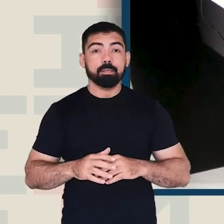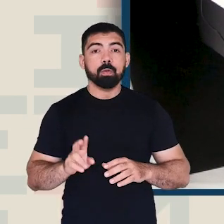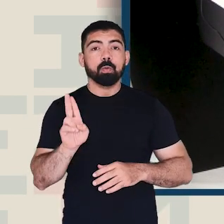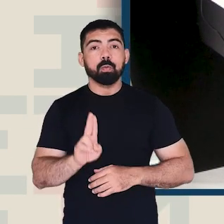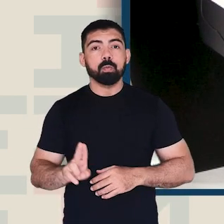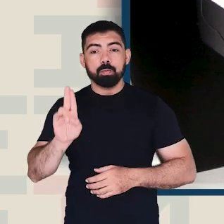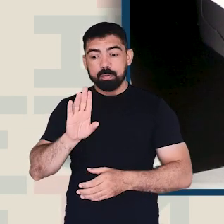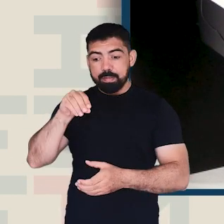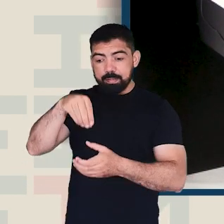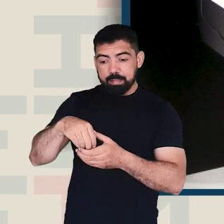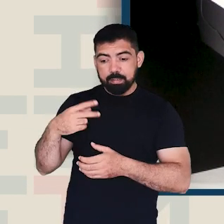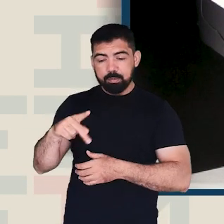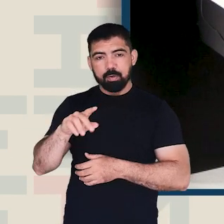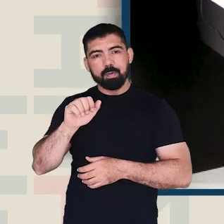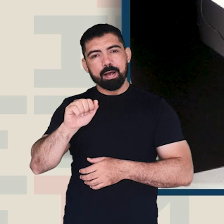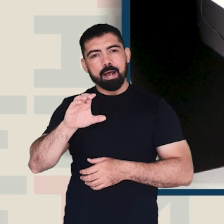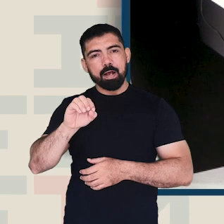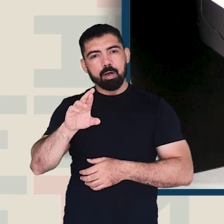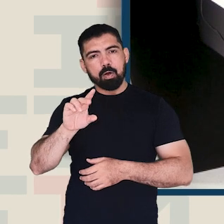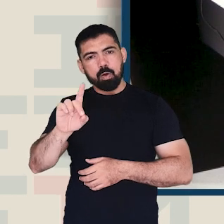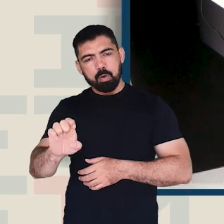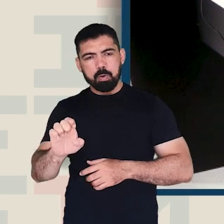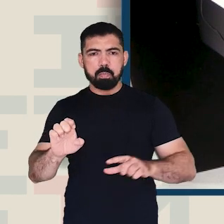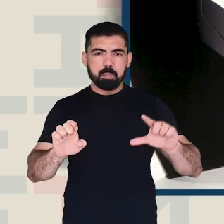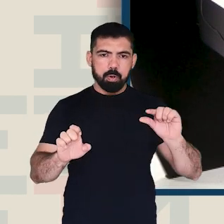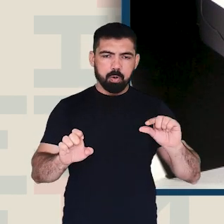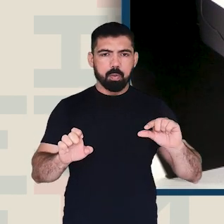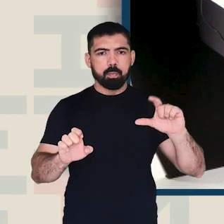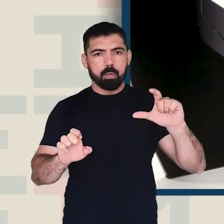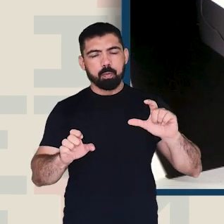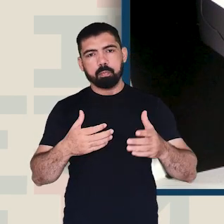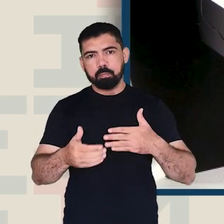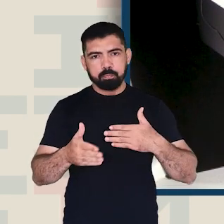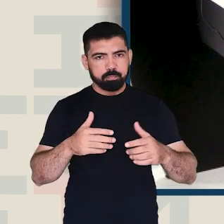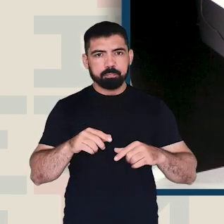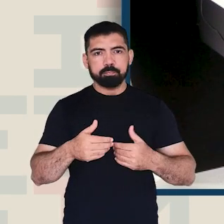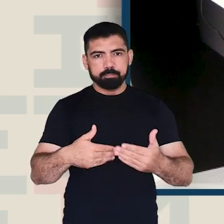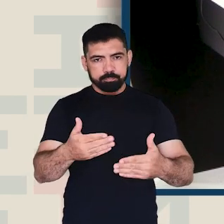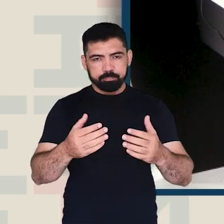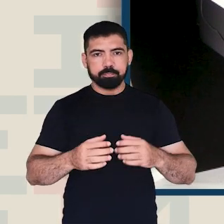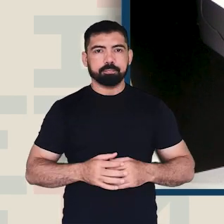aplicando elas seus respectivos acordes, escalas menores para acordes menores e assim por diante.